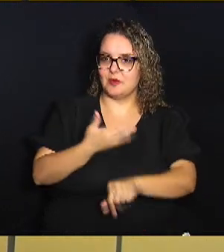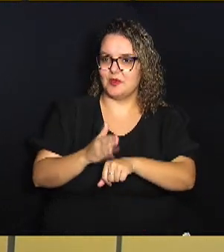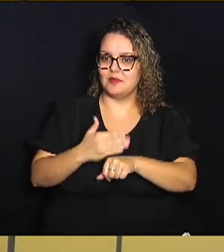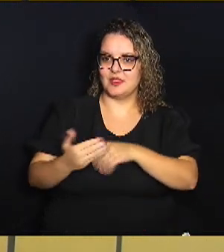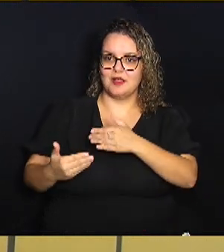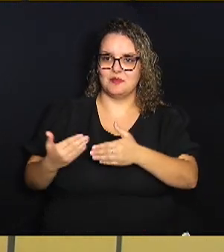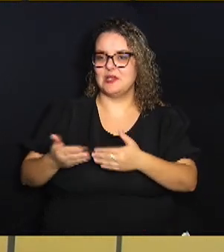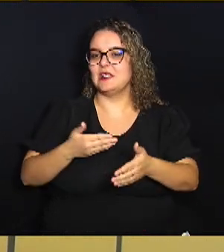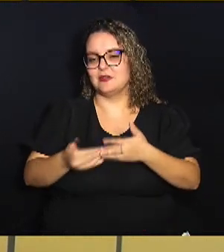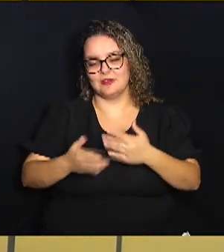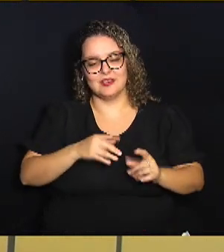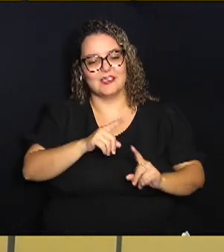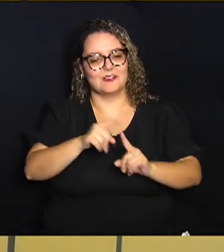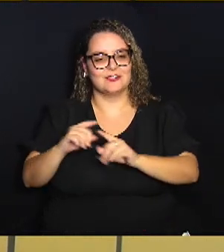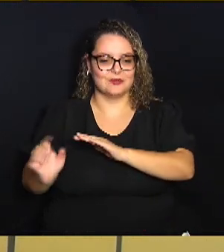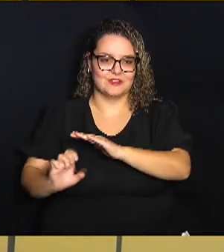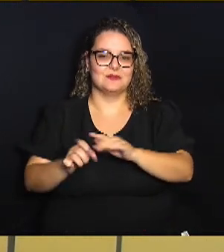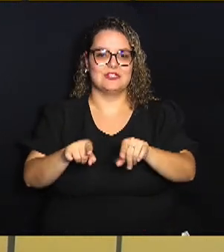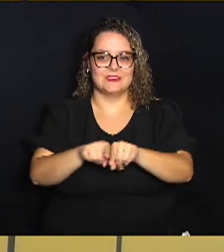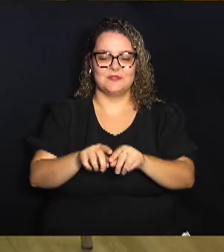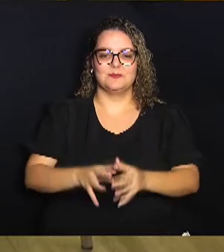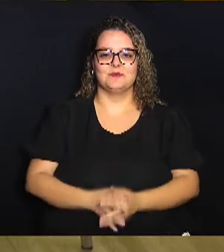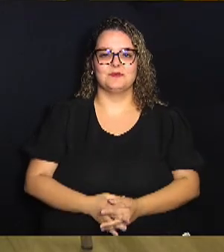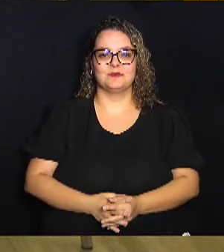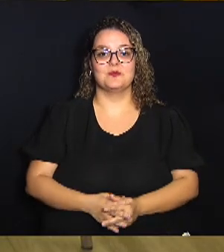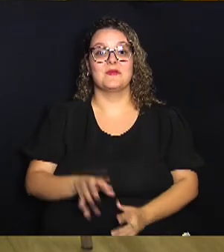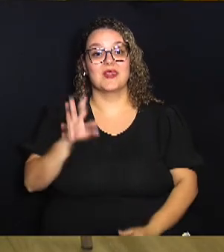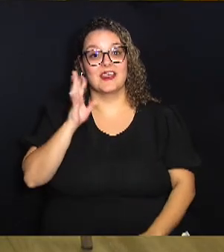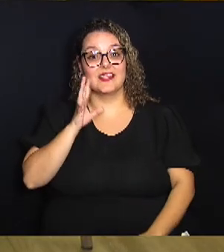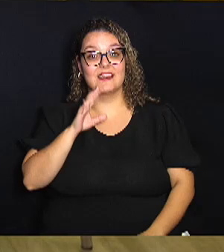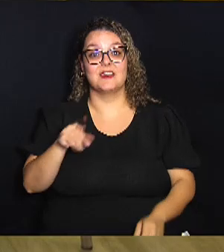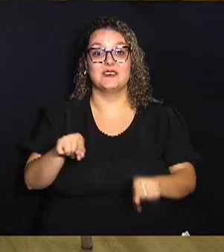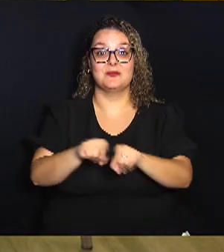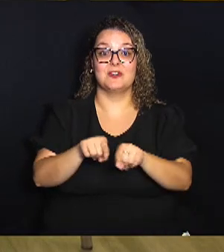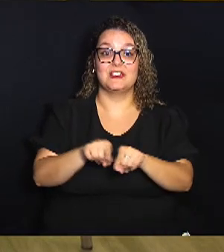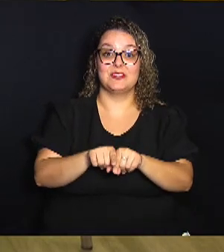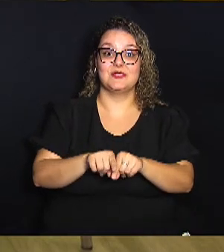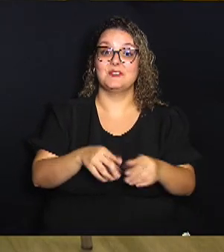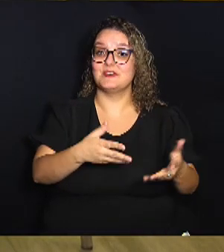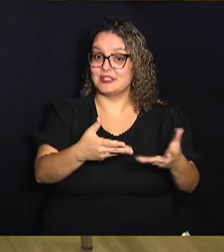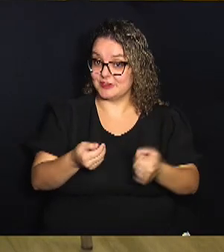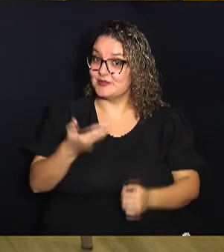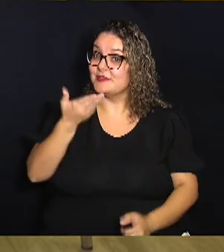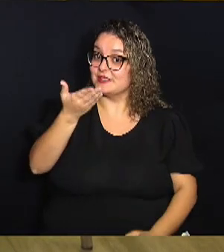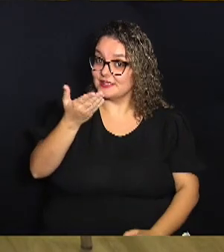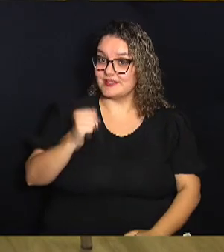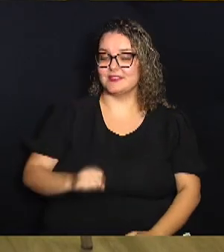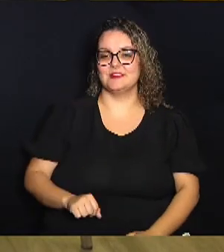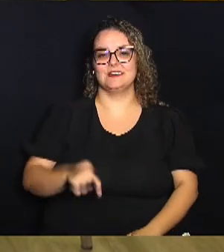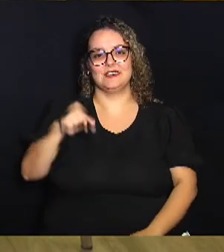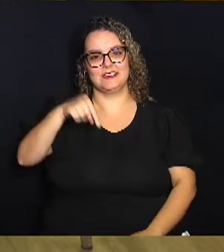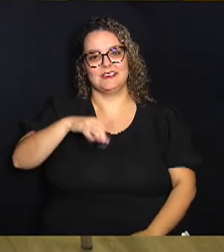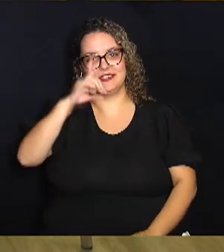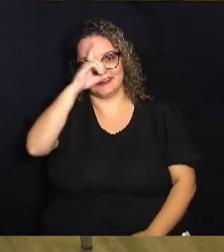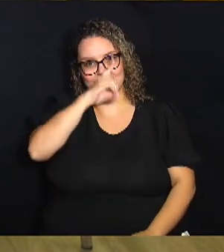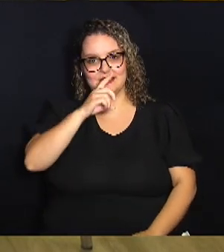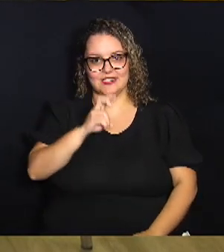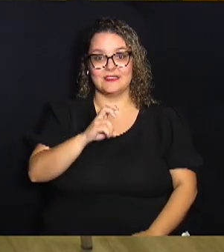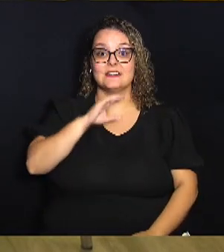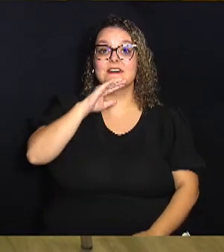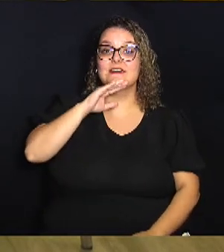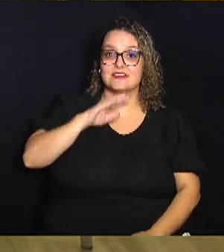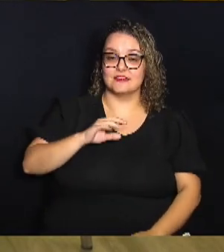para qualquer tipo de empresa também, né? Legal, inclusive, já vou deixar aqui um convite para você, que neste domingo, às 5h15 da